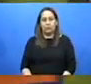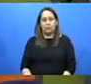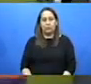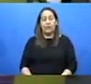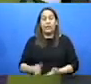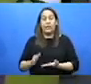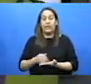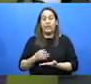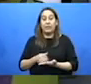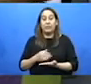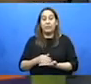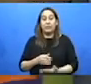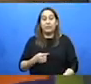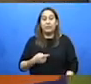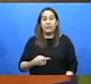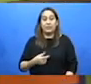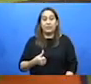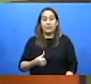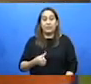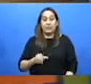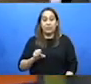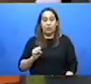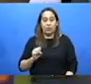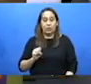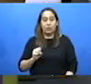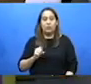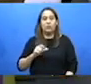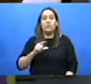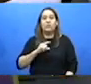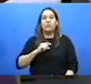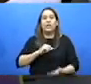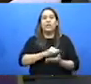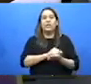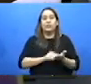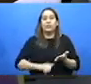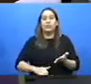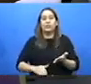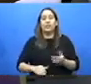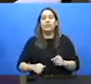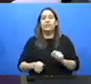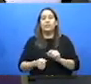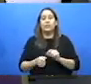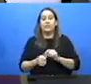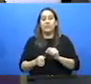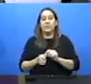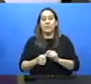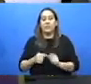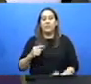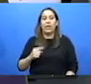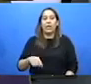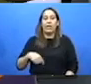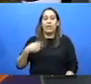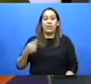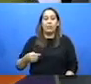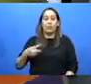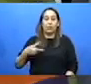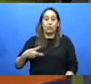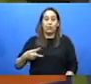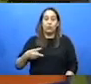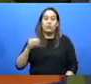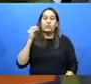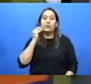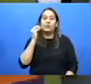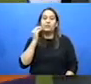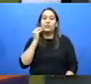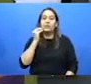Na página 168, tem uma atividade agora para nós realizarmos. Depois de 2 experimentos, de entender